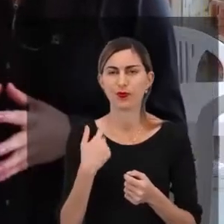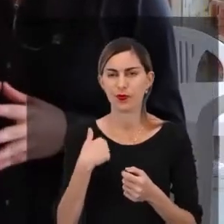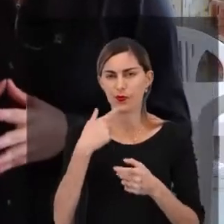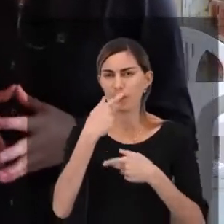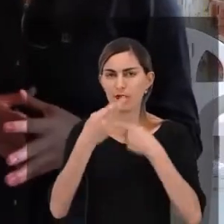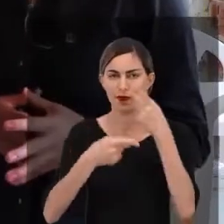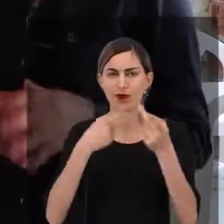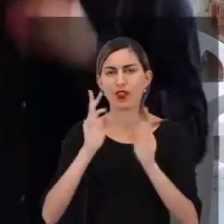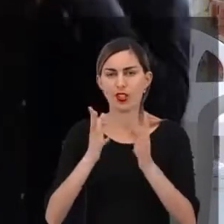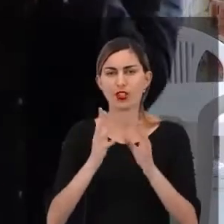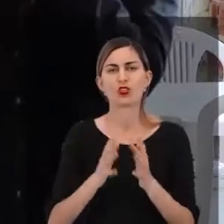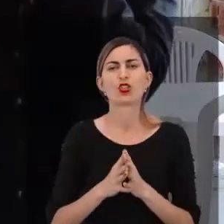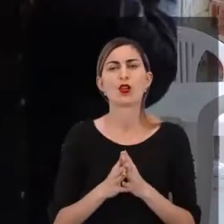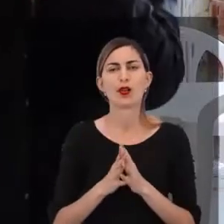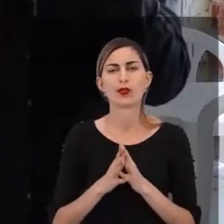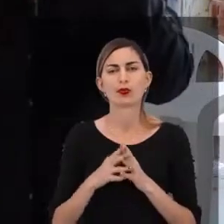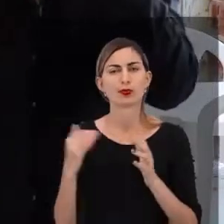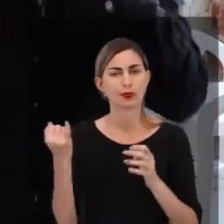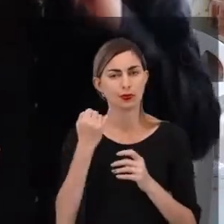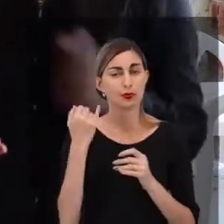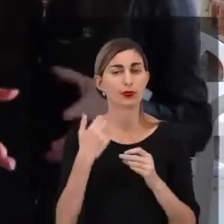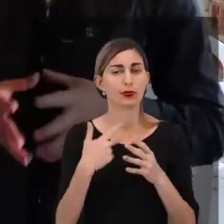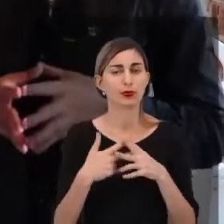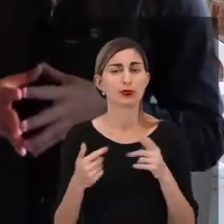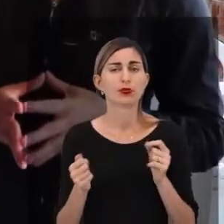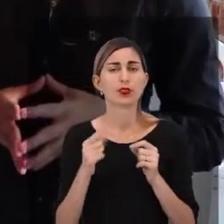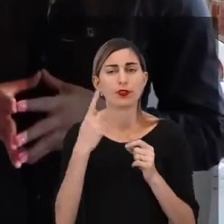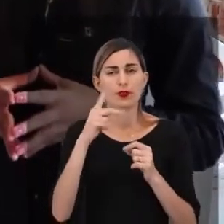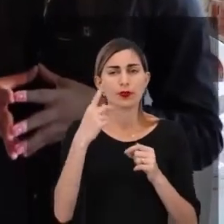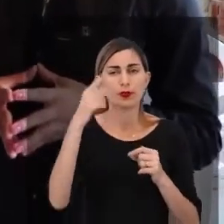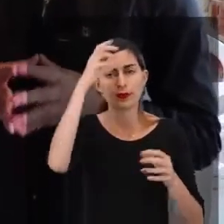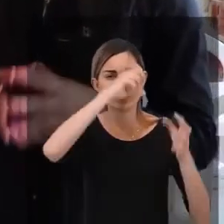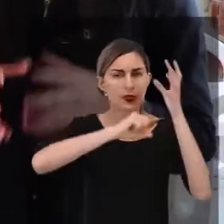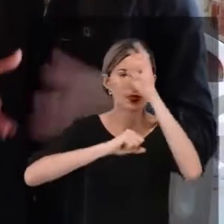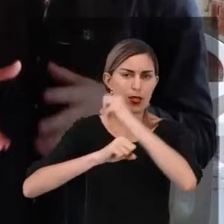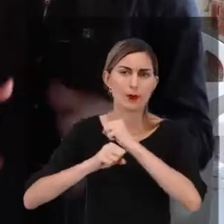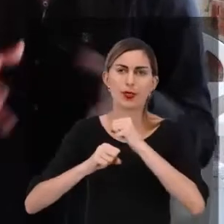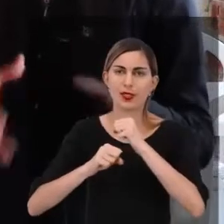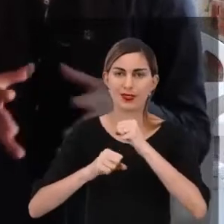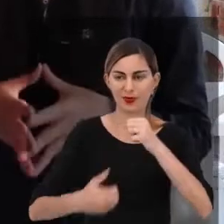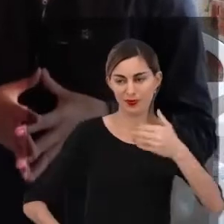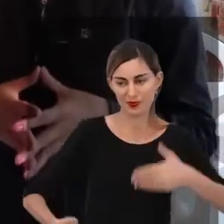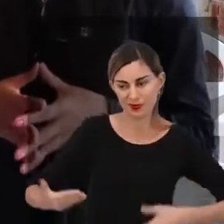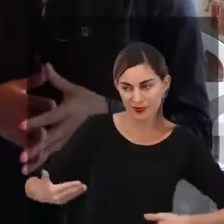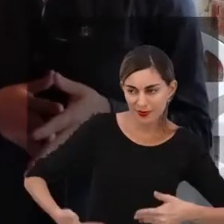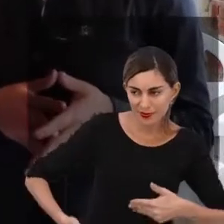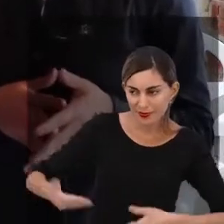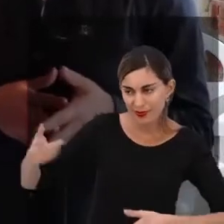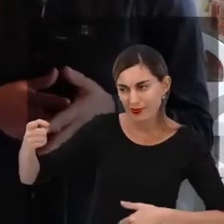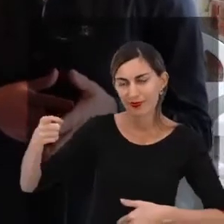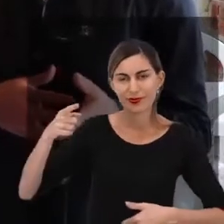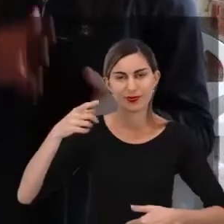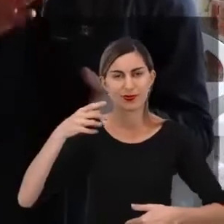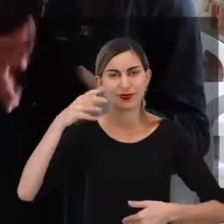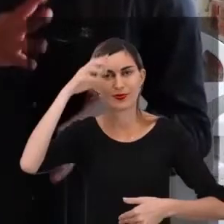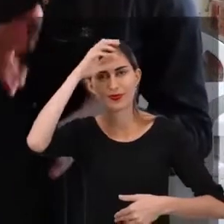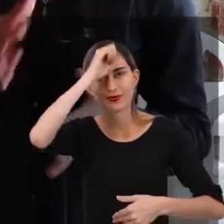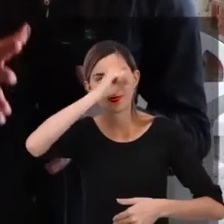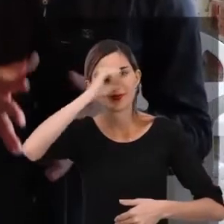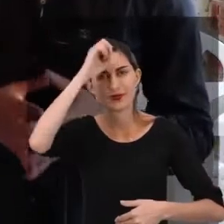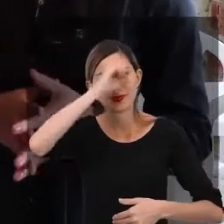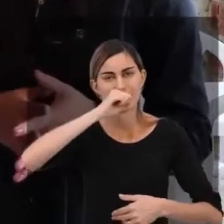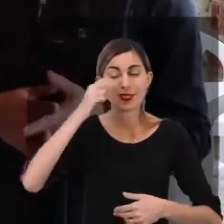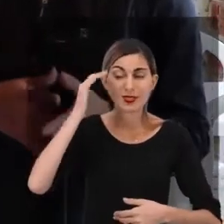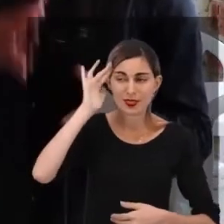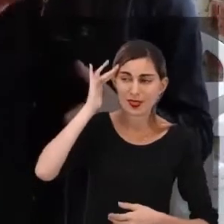acho até que a gente já mencionou aqui, você mencionou isso, Rejane, é o seguinte, você aprende com o funcionário. a sua maior